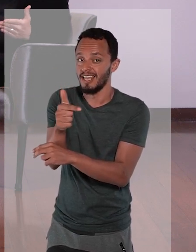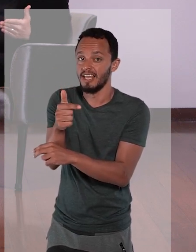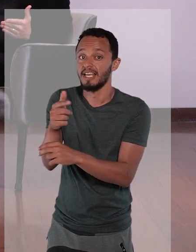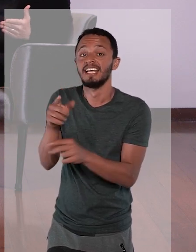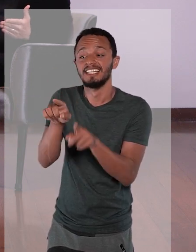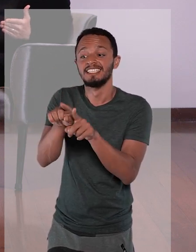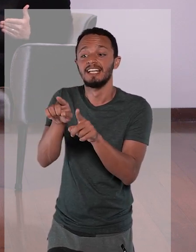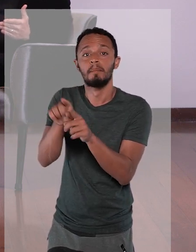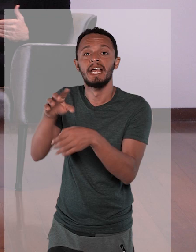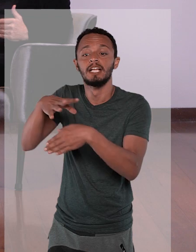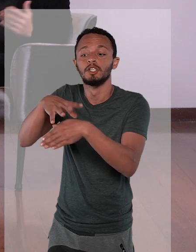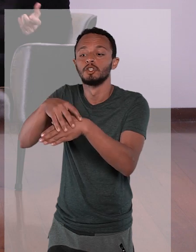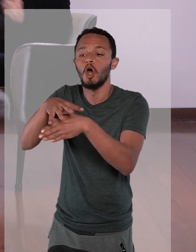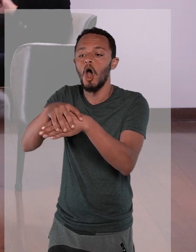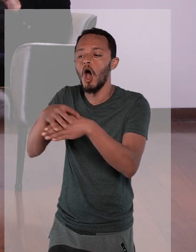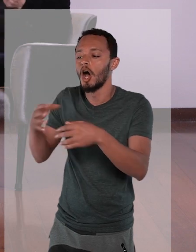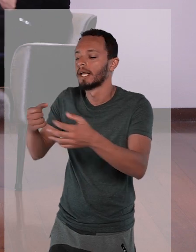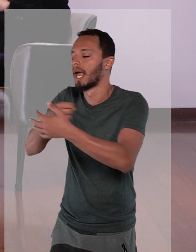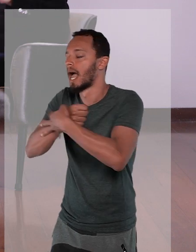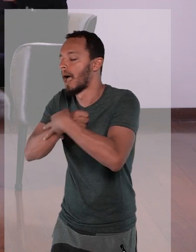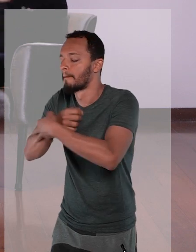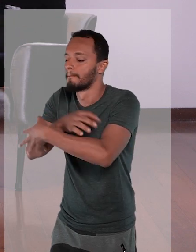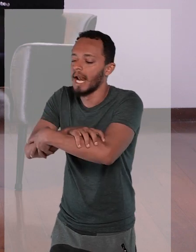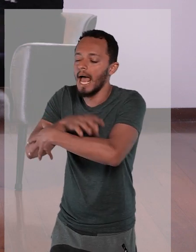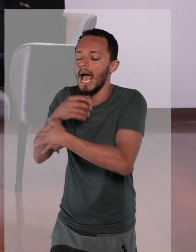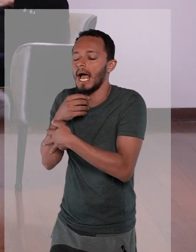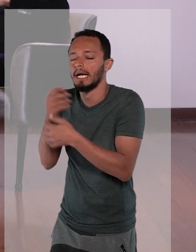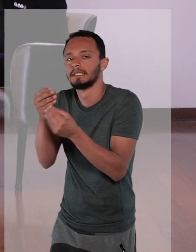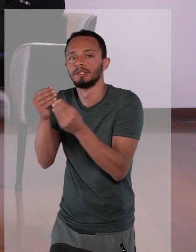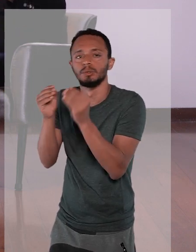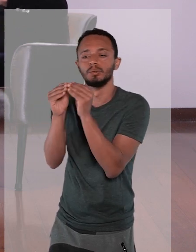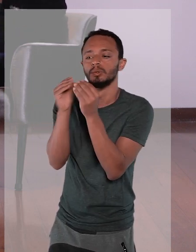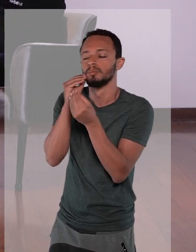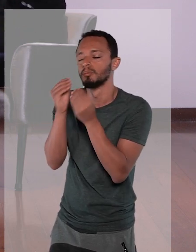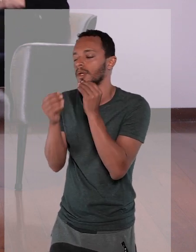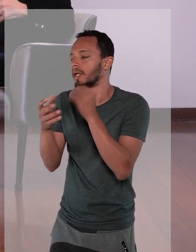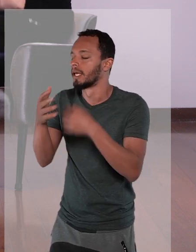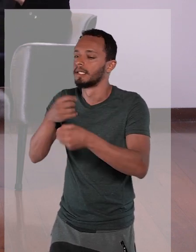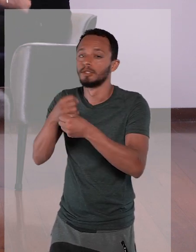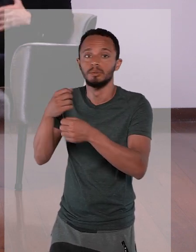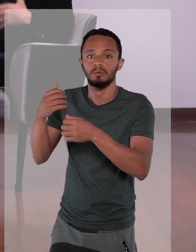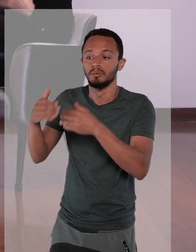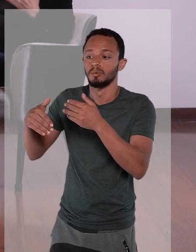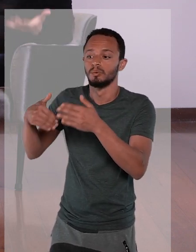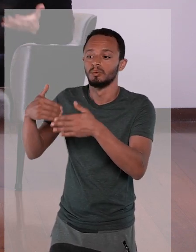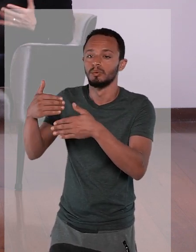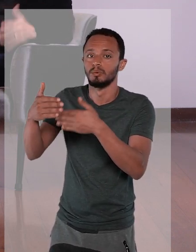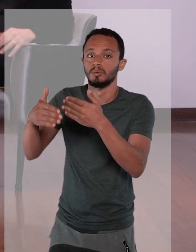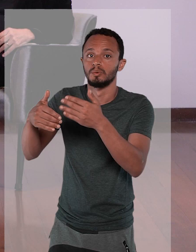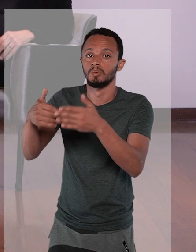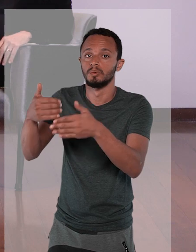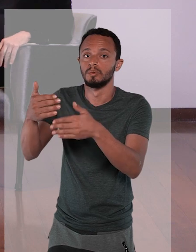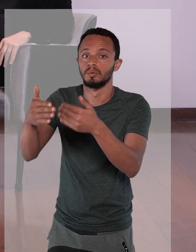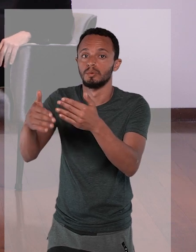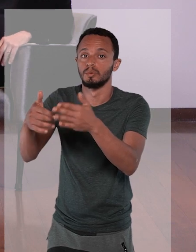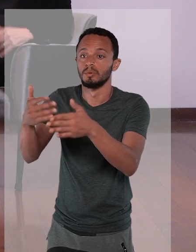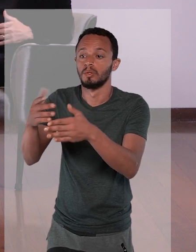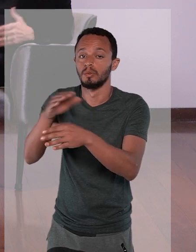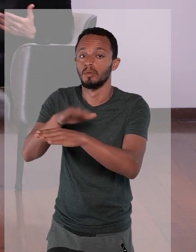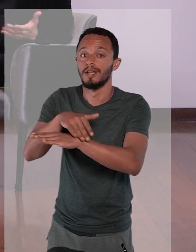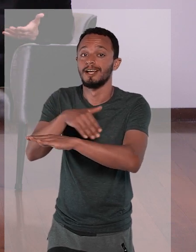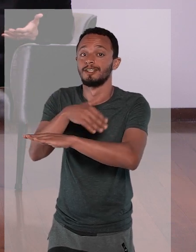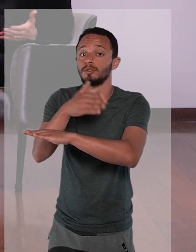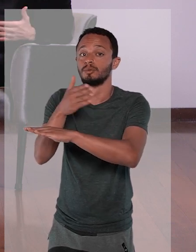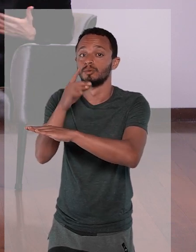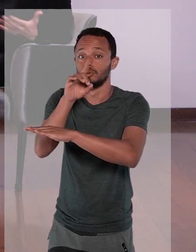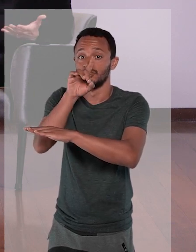Então, o número de toques que cada uma dão umas nas outras ao longo de um dia, né,